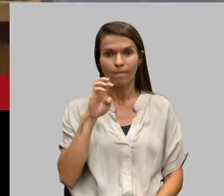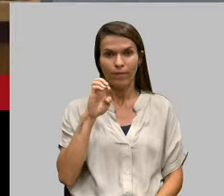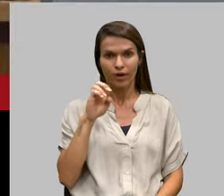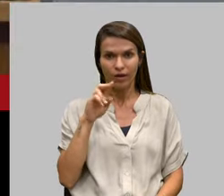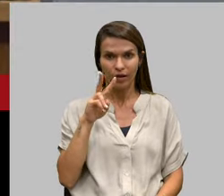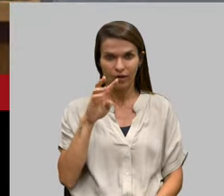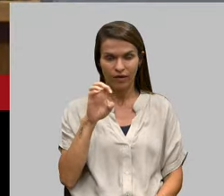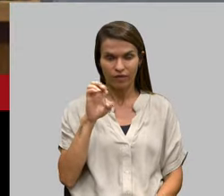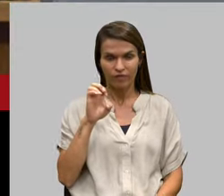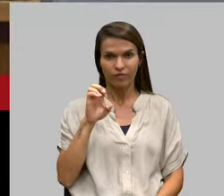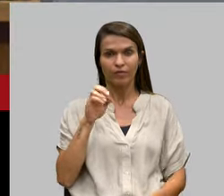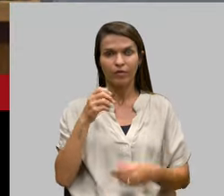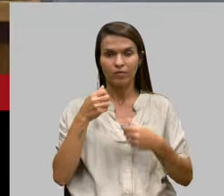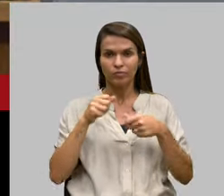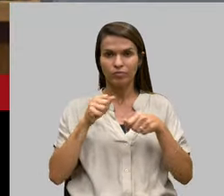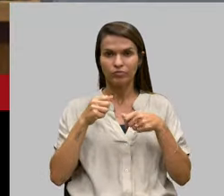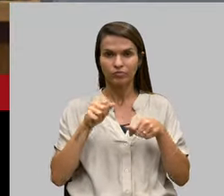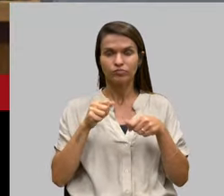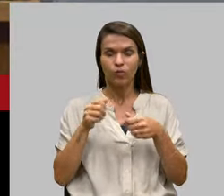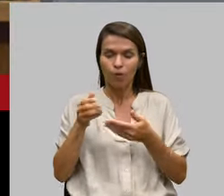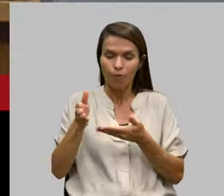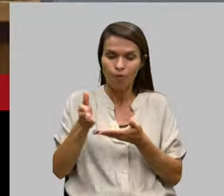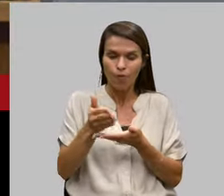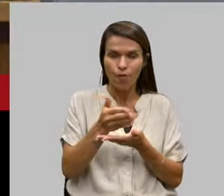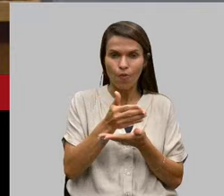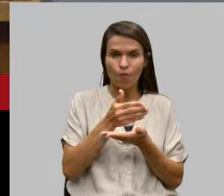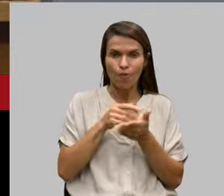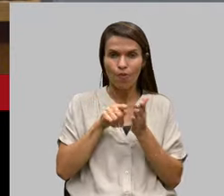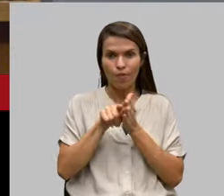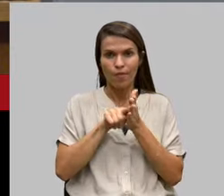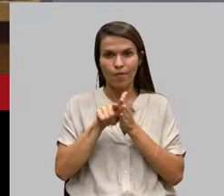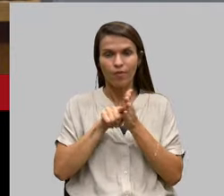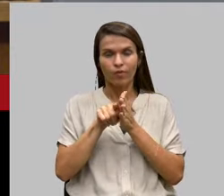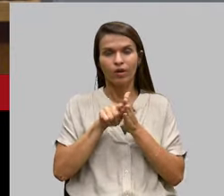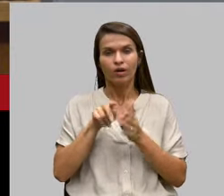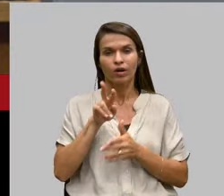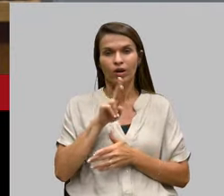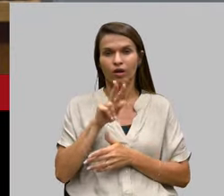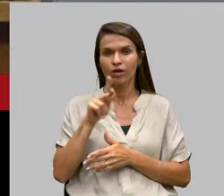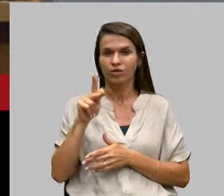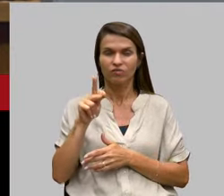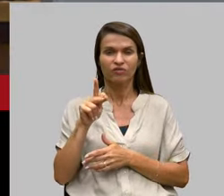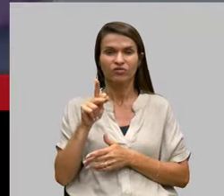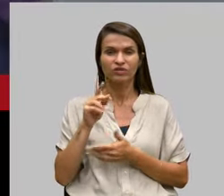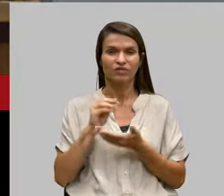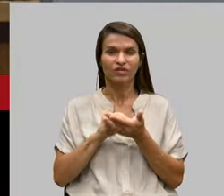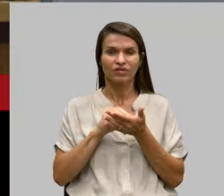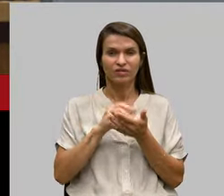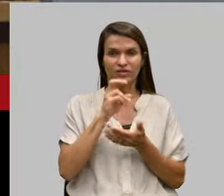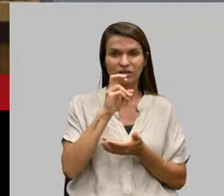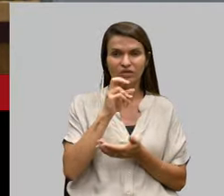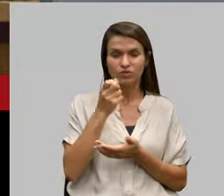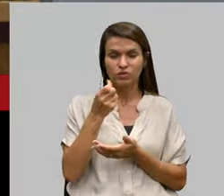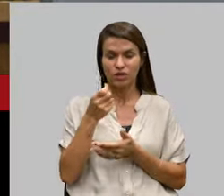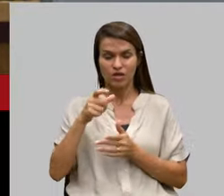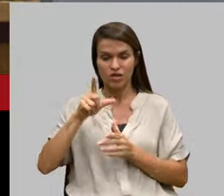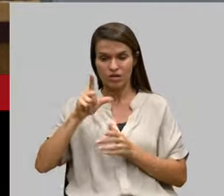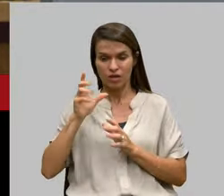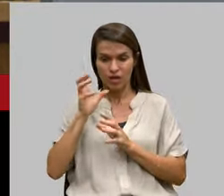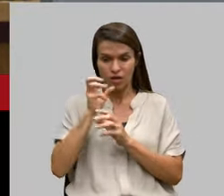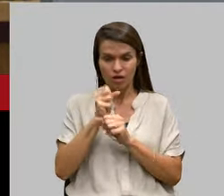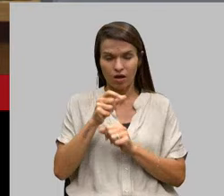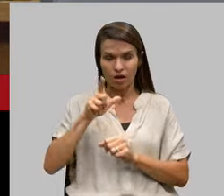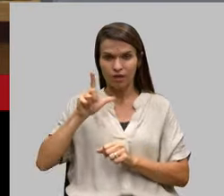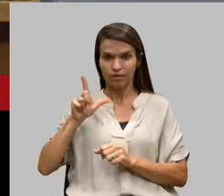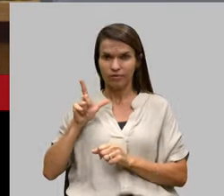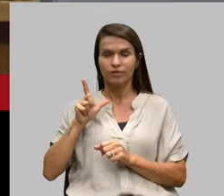um perdão para que regimes próprios que não tinham feito cinco seis cálculos anteriores não tivesse que